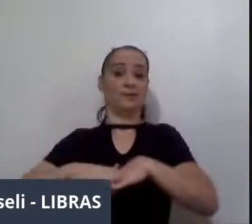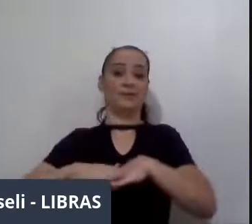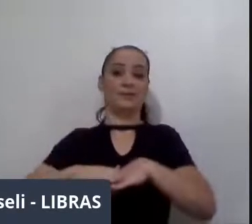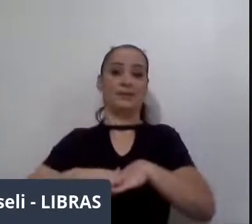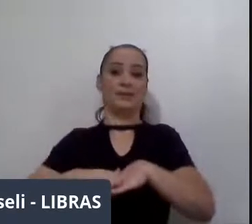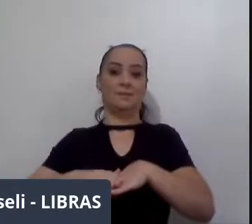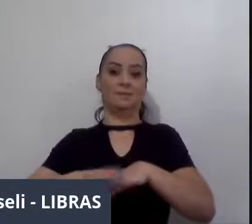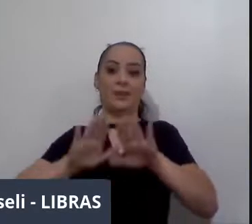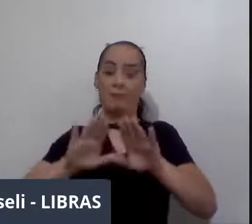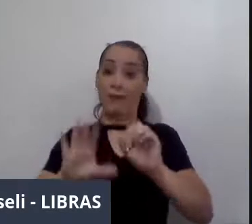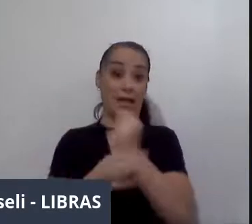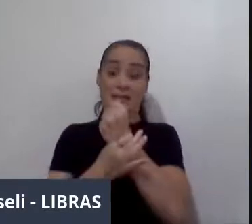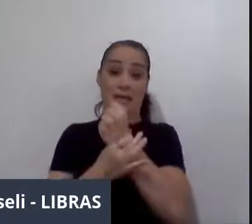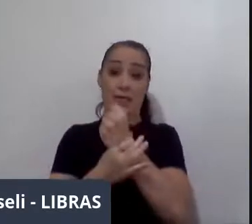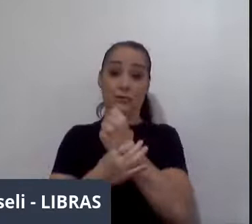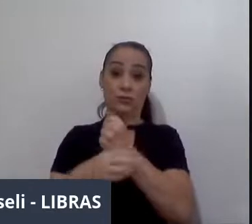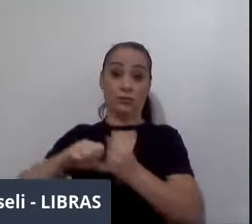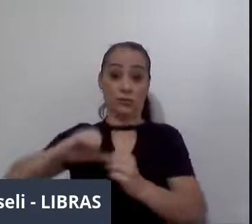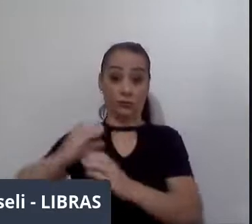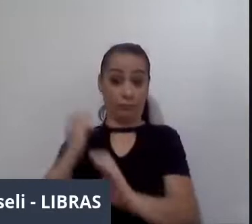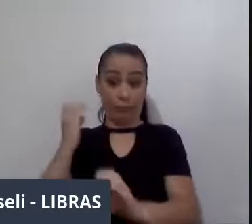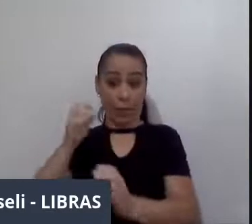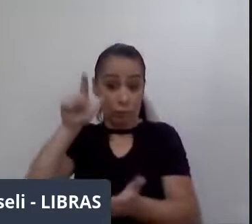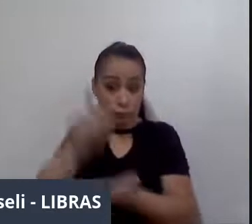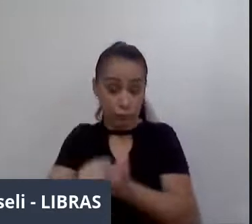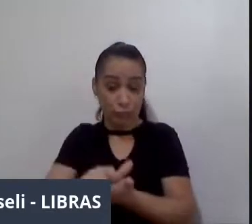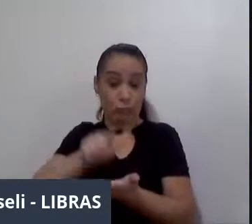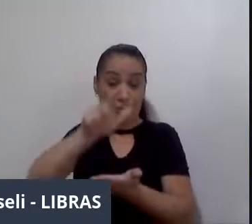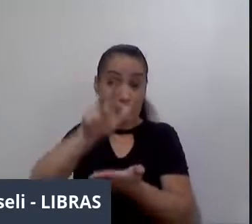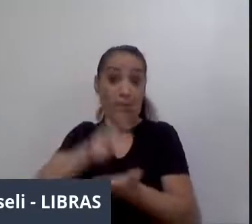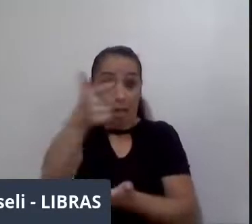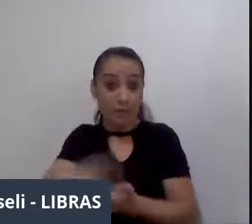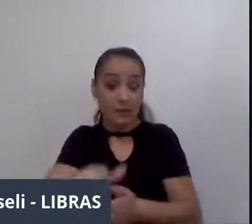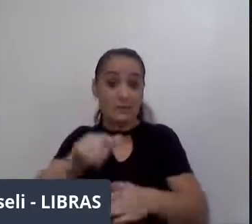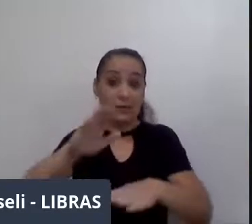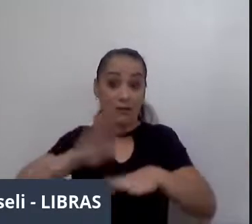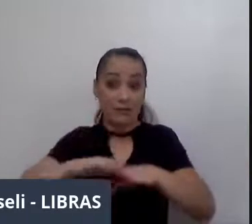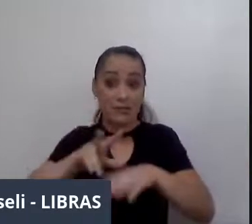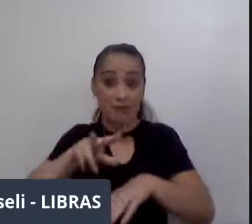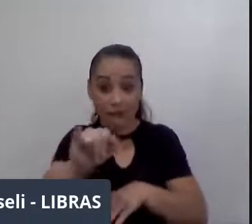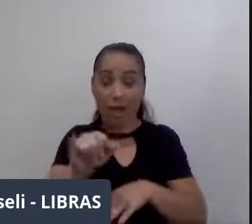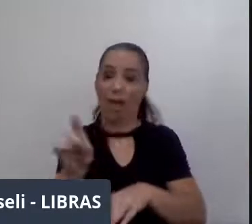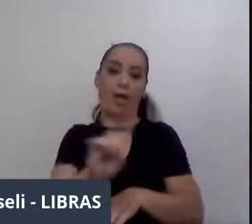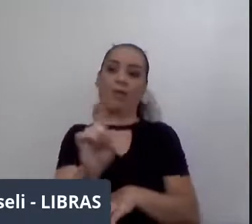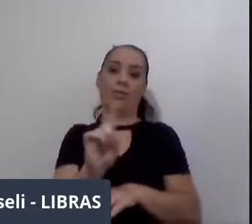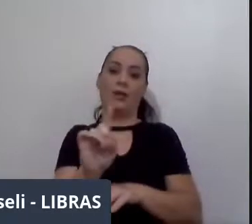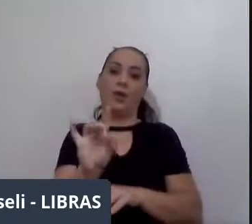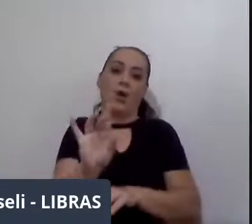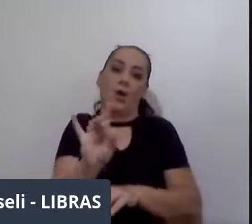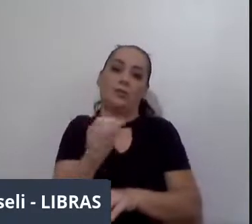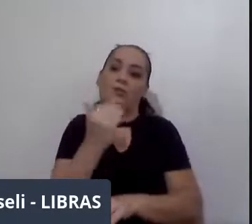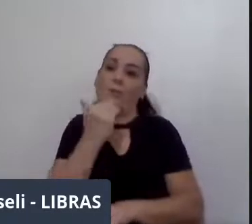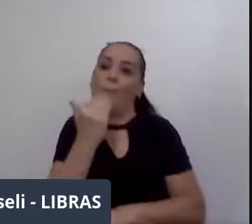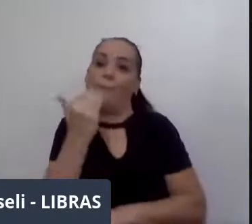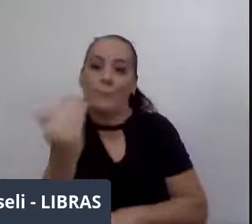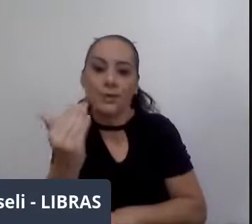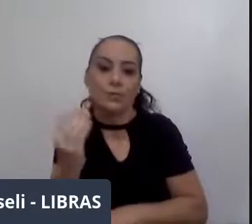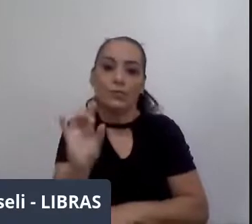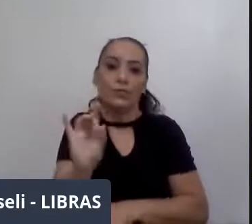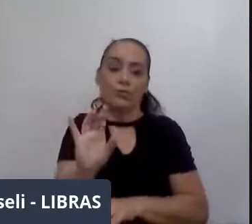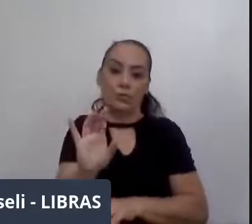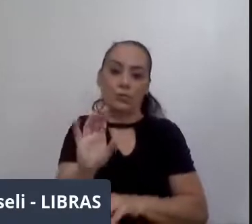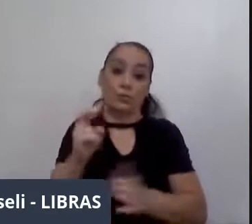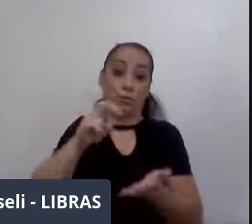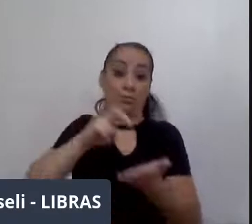diploma será revalidado, apenas o direito à análise do seu pedido de revalidação de diploma. Esse pedido, essa taxa,